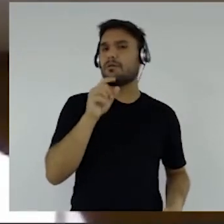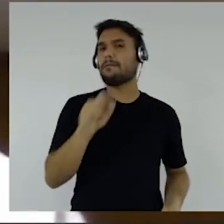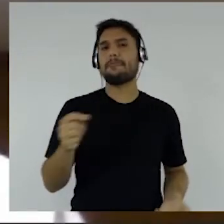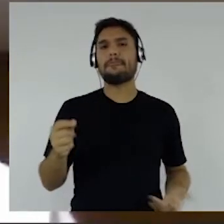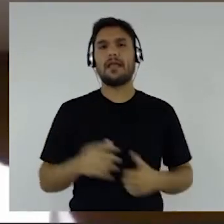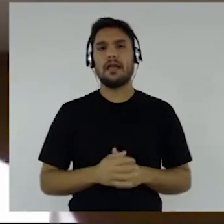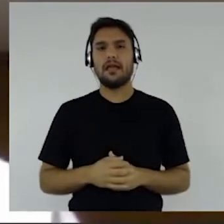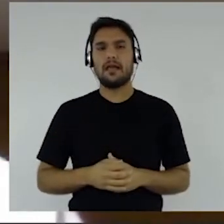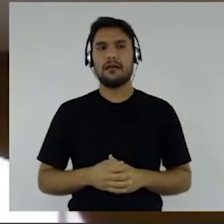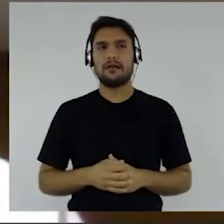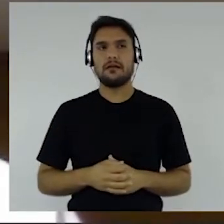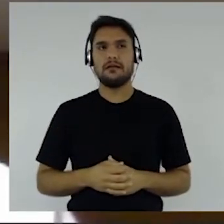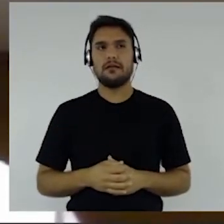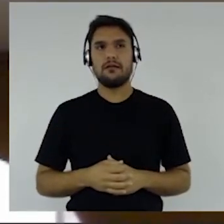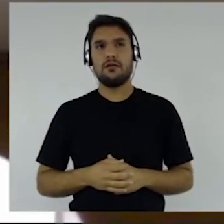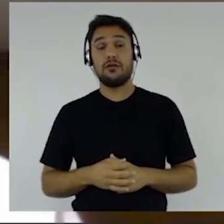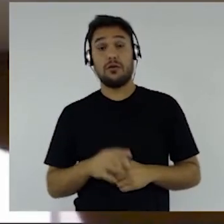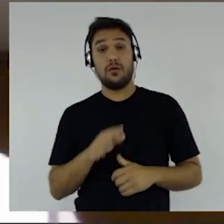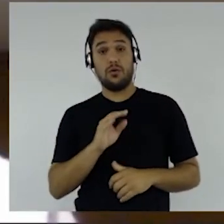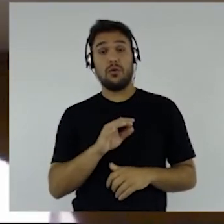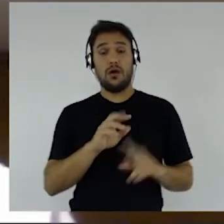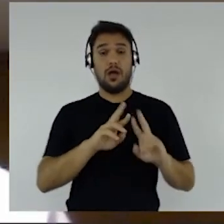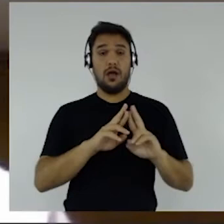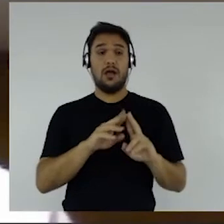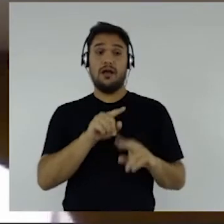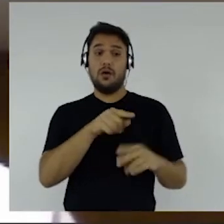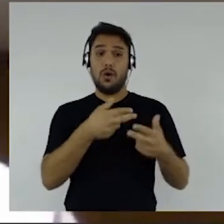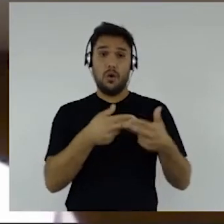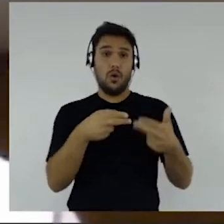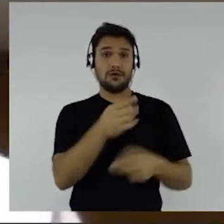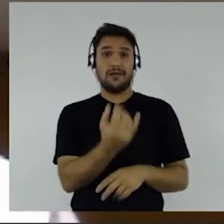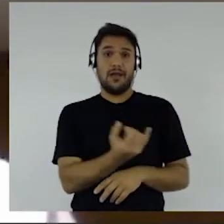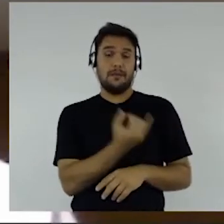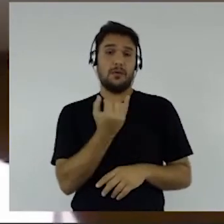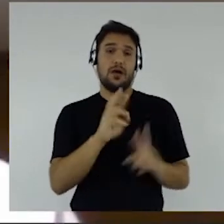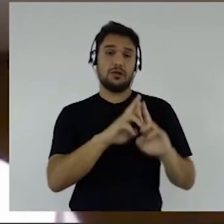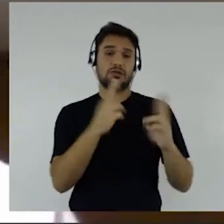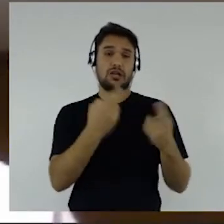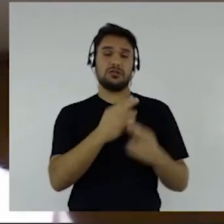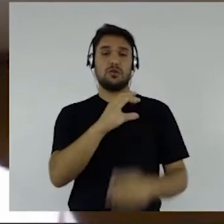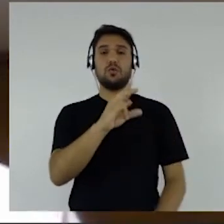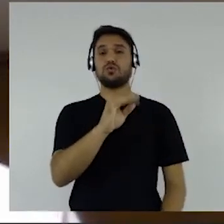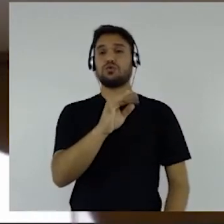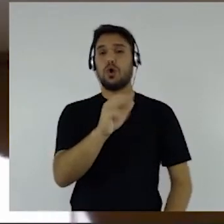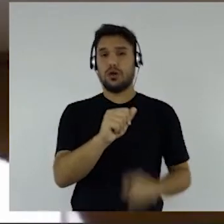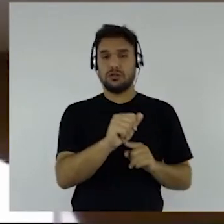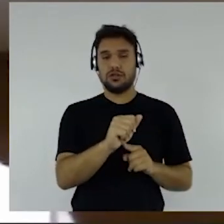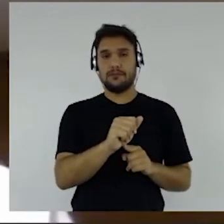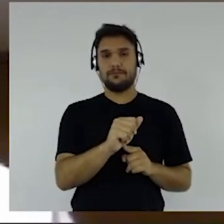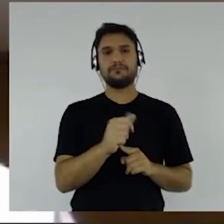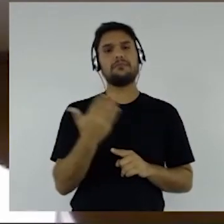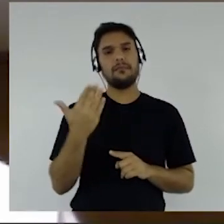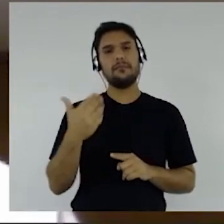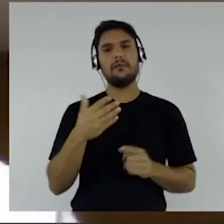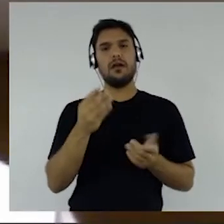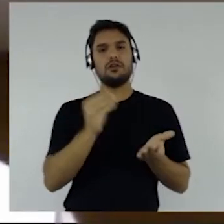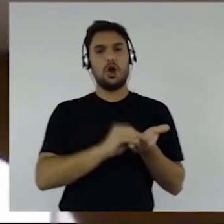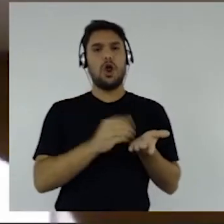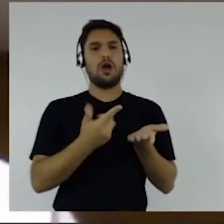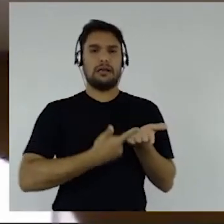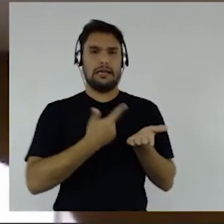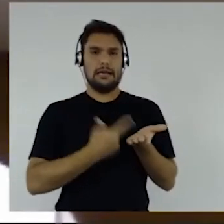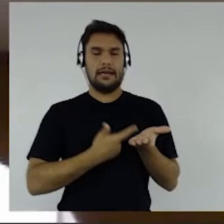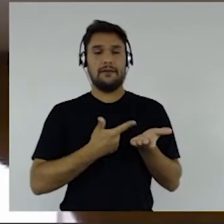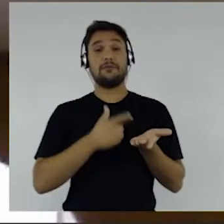pesar, é a transformação de um ato extremamente importante, que é a audiência de custódia, no que a gente até coloca nos livros,